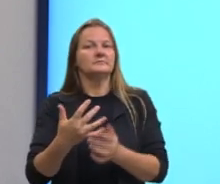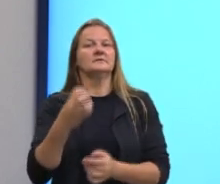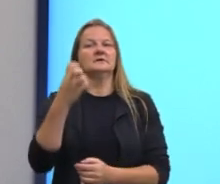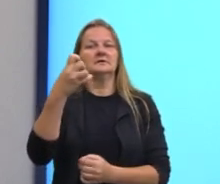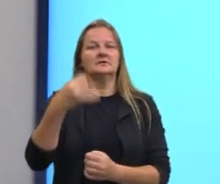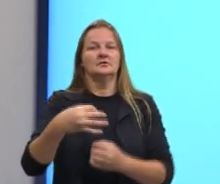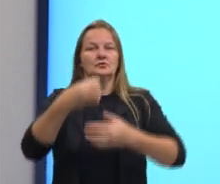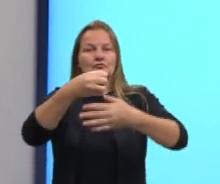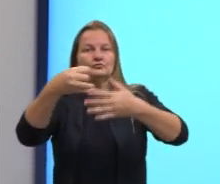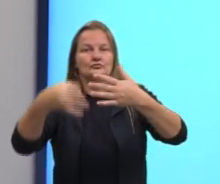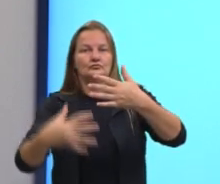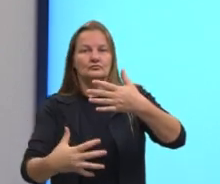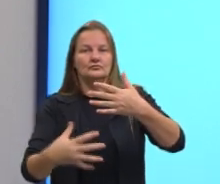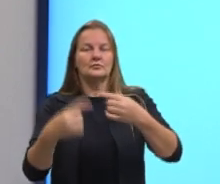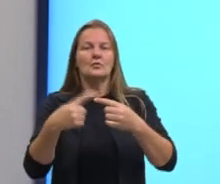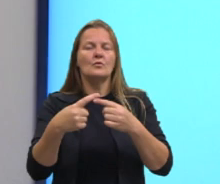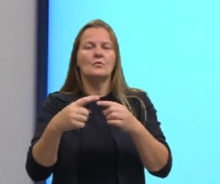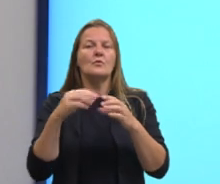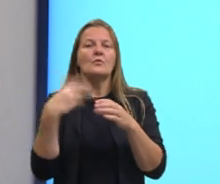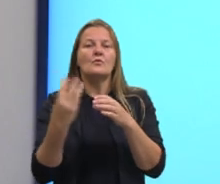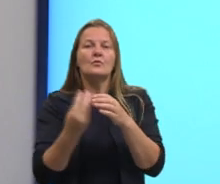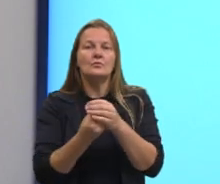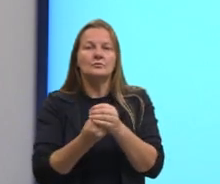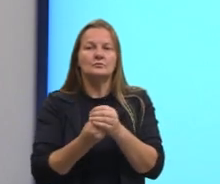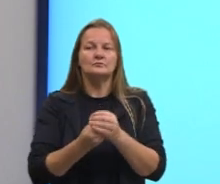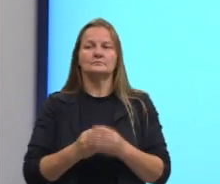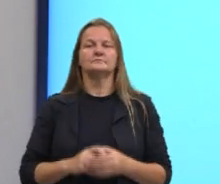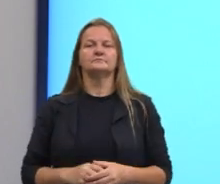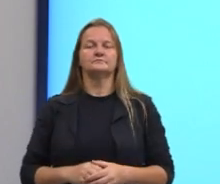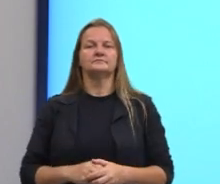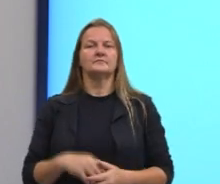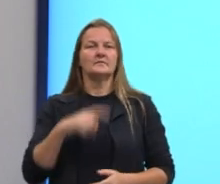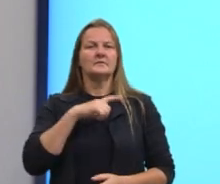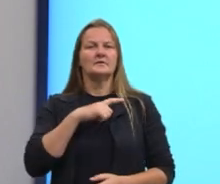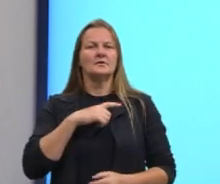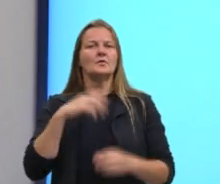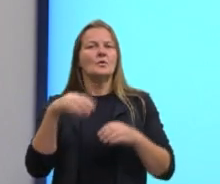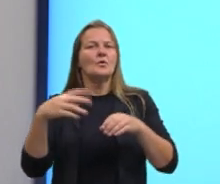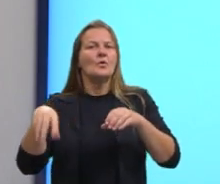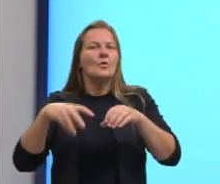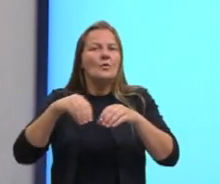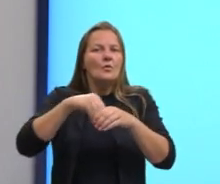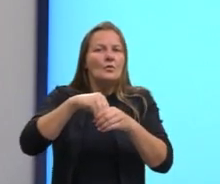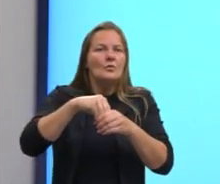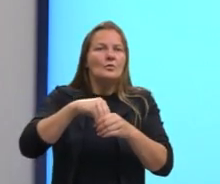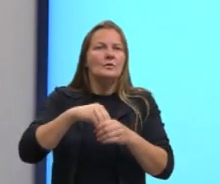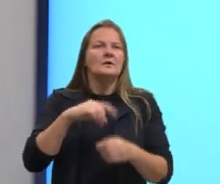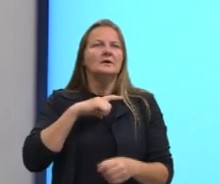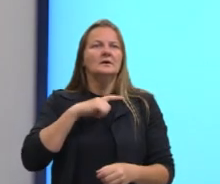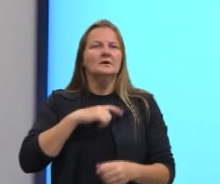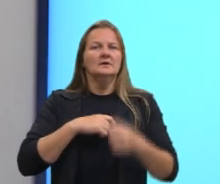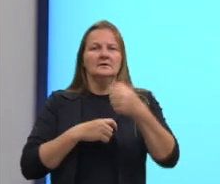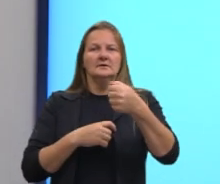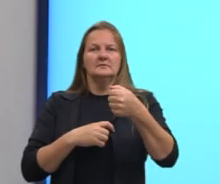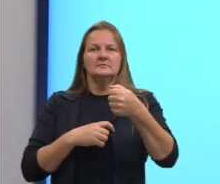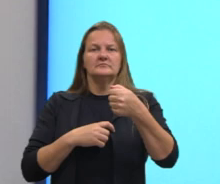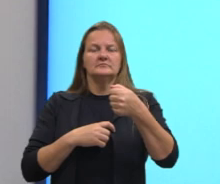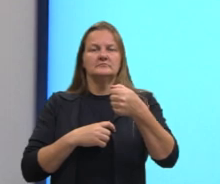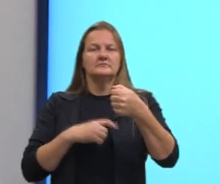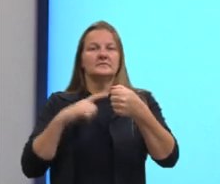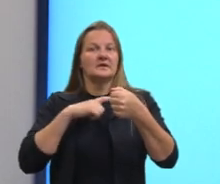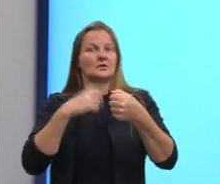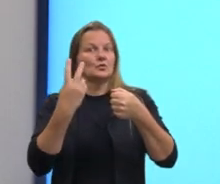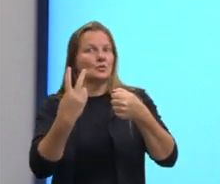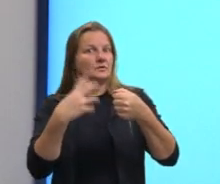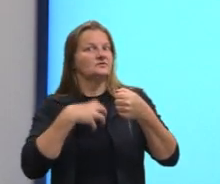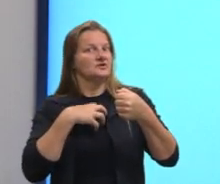escrevendo os conjuntos bem Aqui nós temos o conjunto o conjunto A escrito de duas